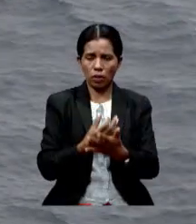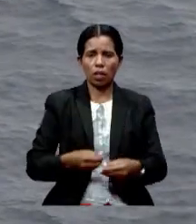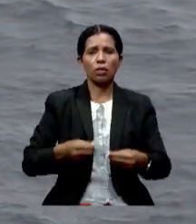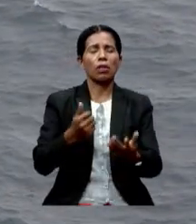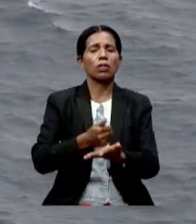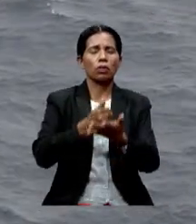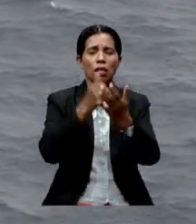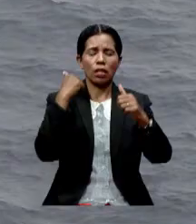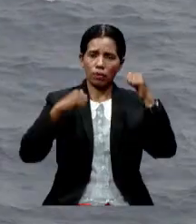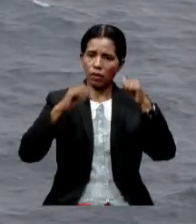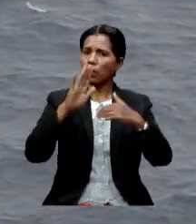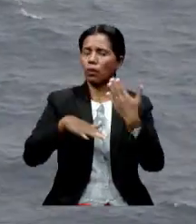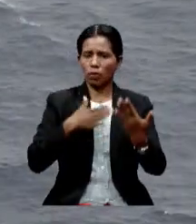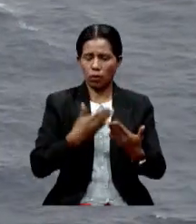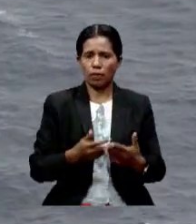hotu.